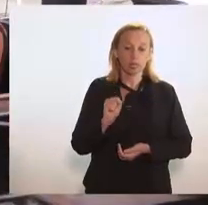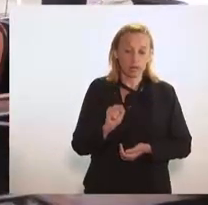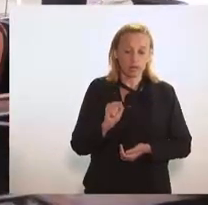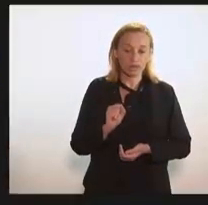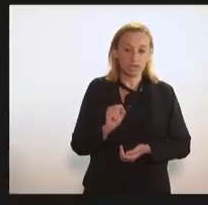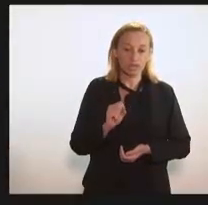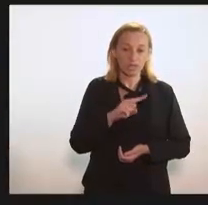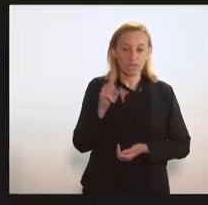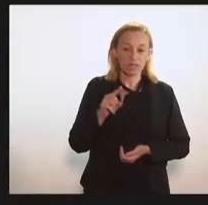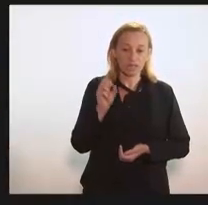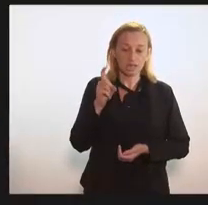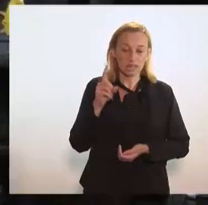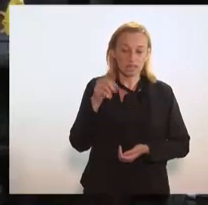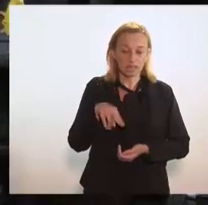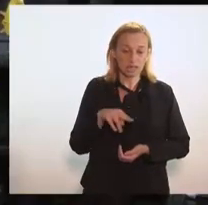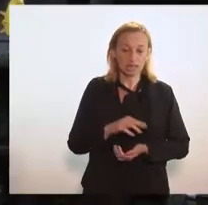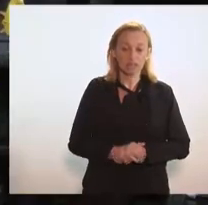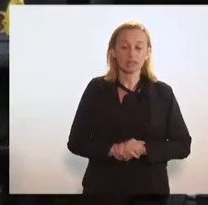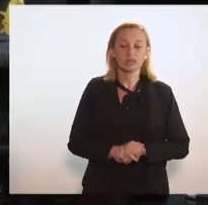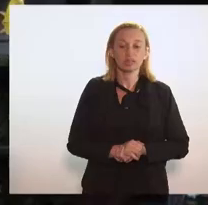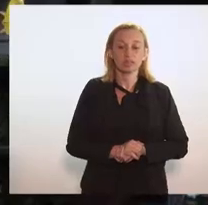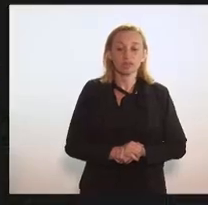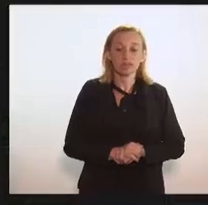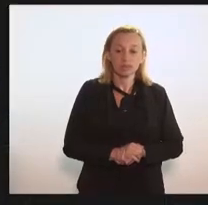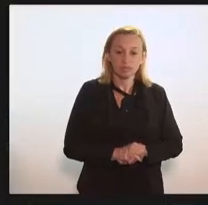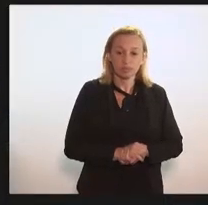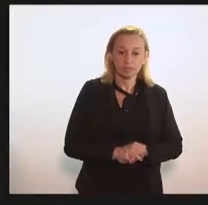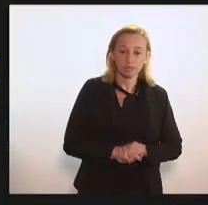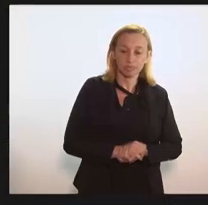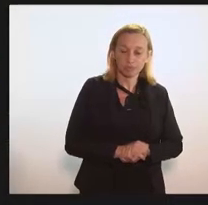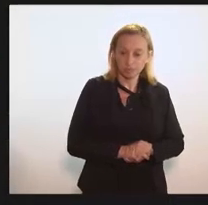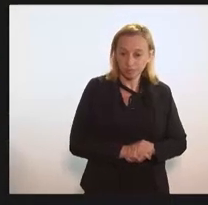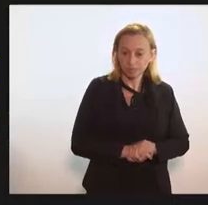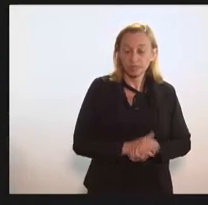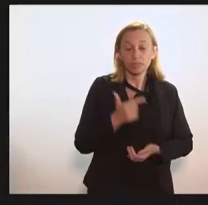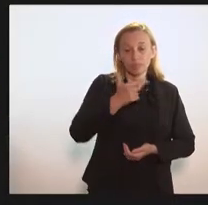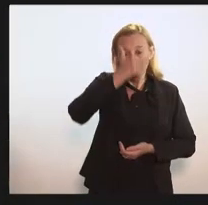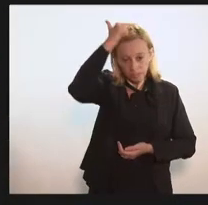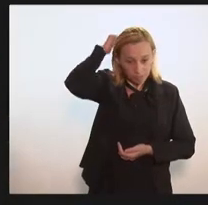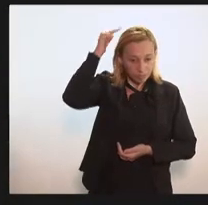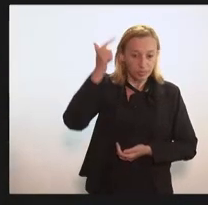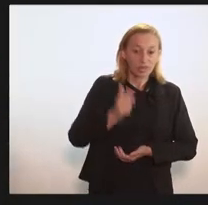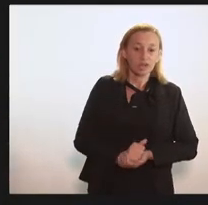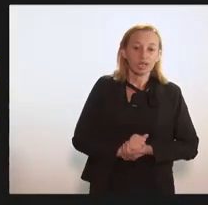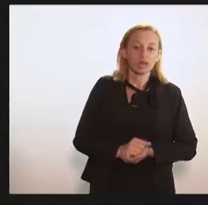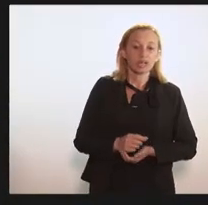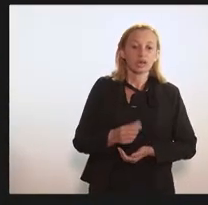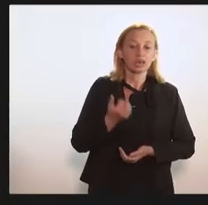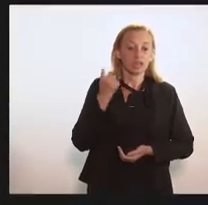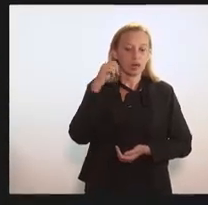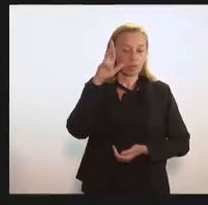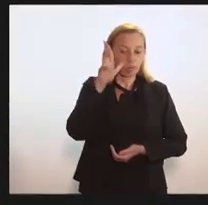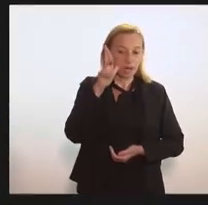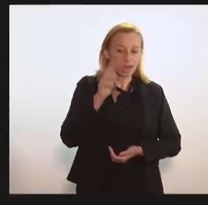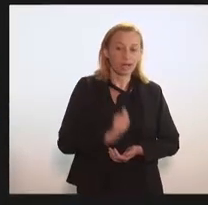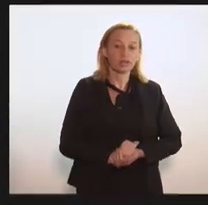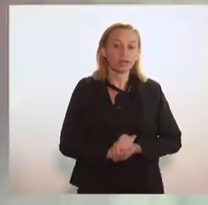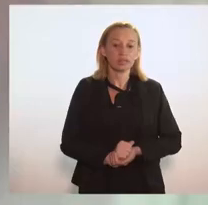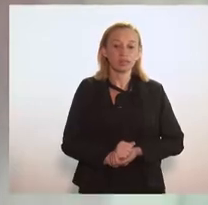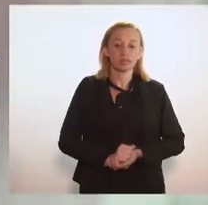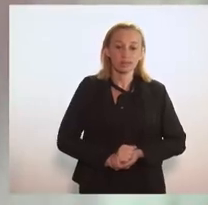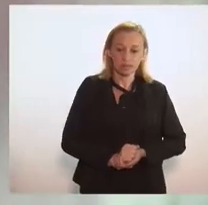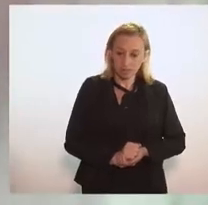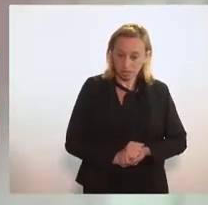não presidente da Lucinha belto zeidan Luiz Paulo ele perguntar amuel